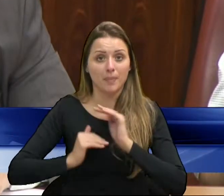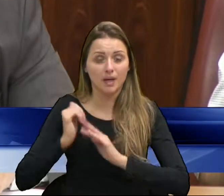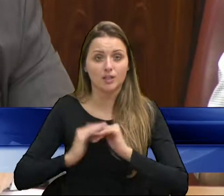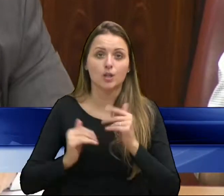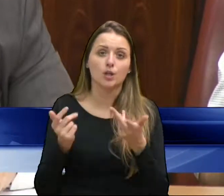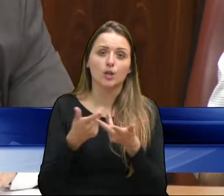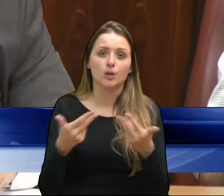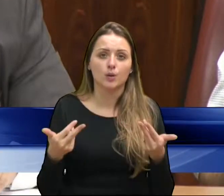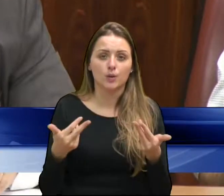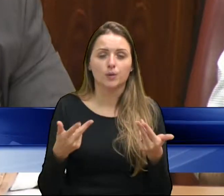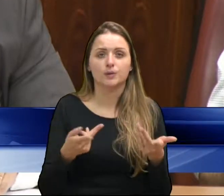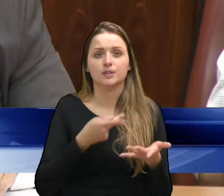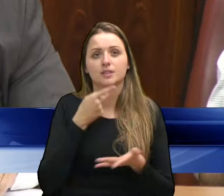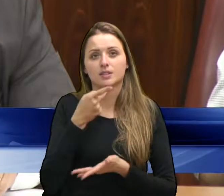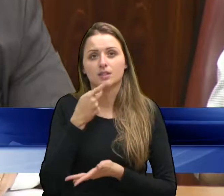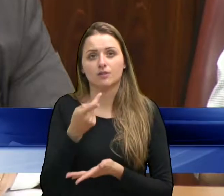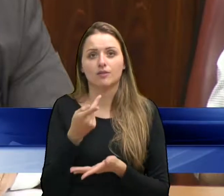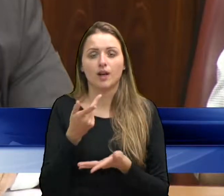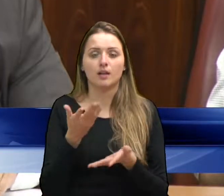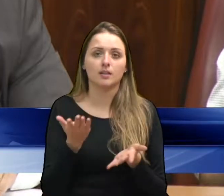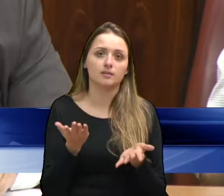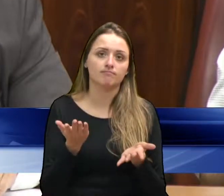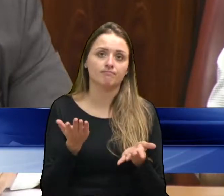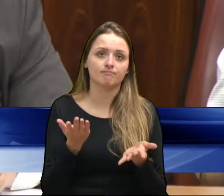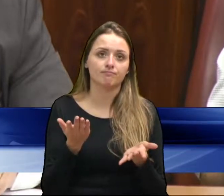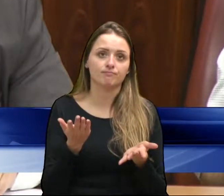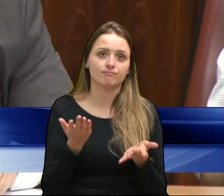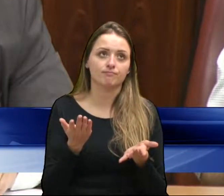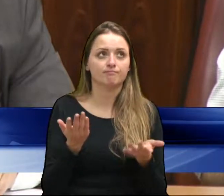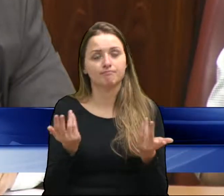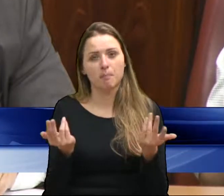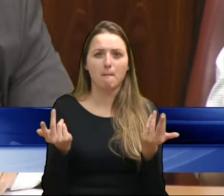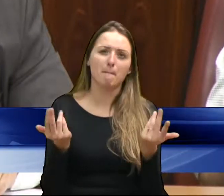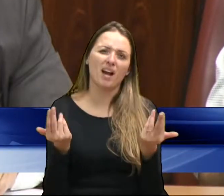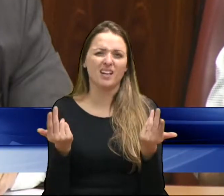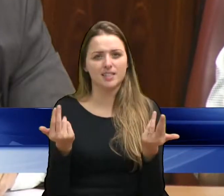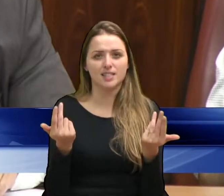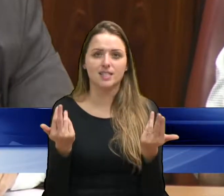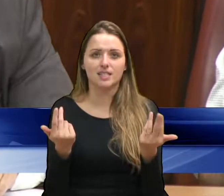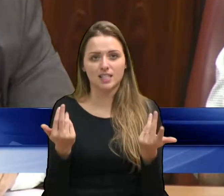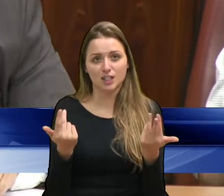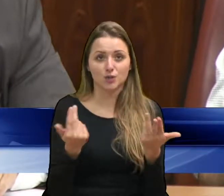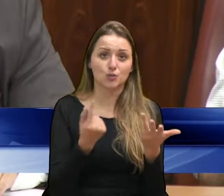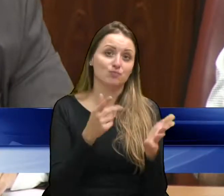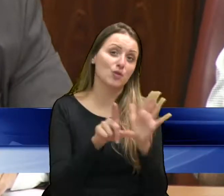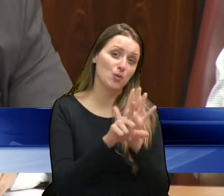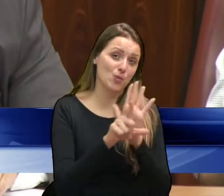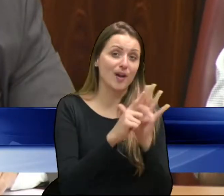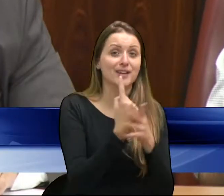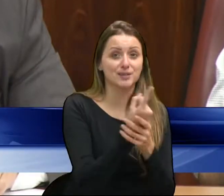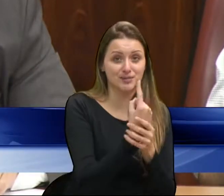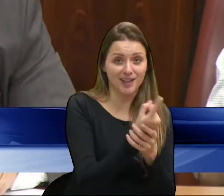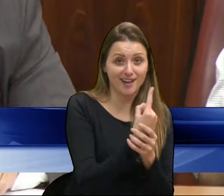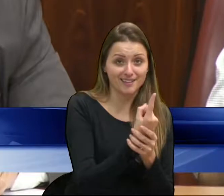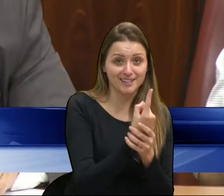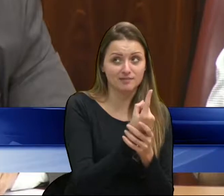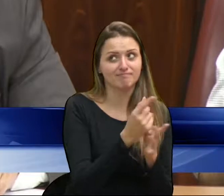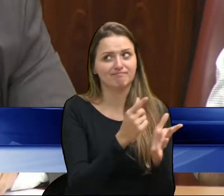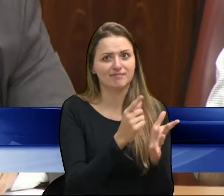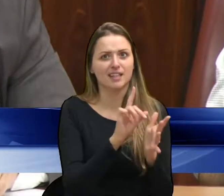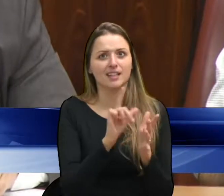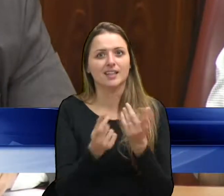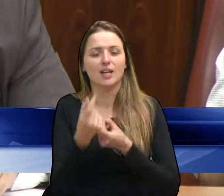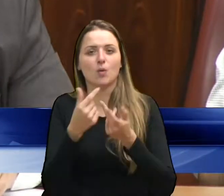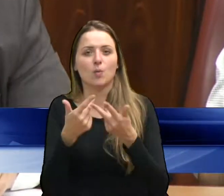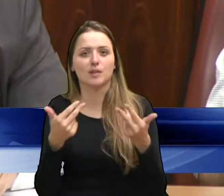invocam, em determinados momentos, semelhanças com a lei do táxi e outros momentos com a lei do